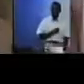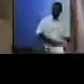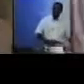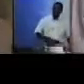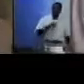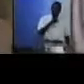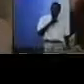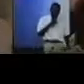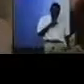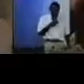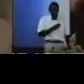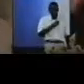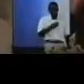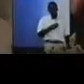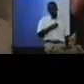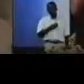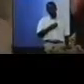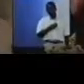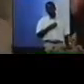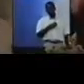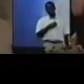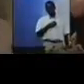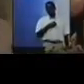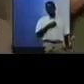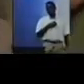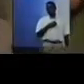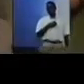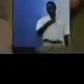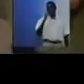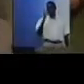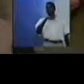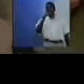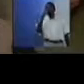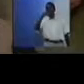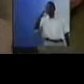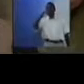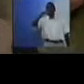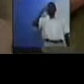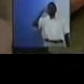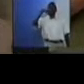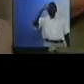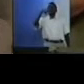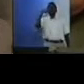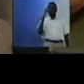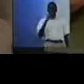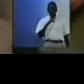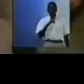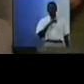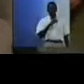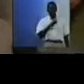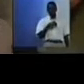O pecado fede. E fede muito. Quando a gente não fuma, a gente, por exemplo, não percebe